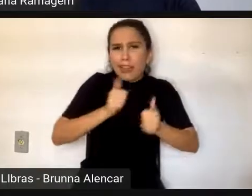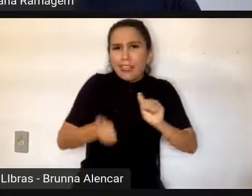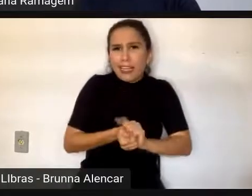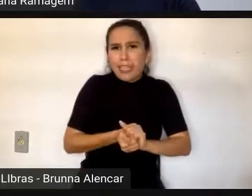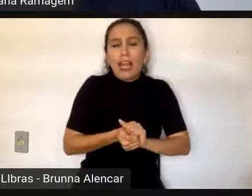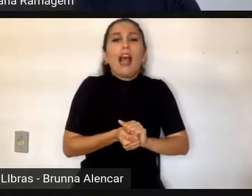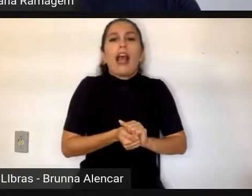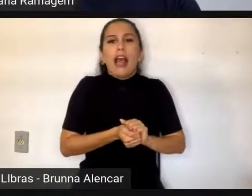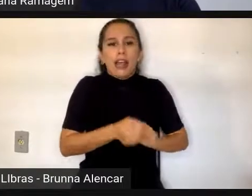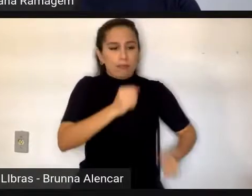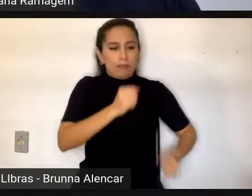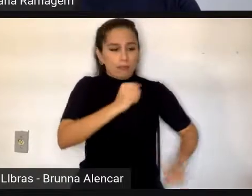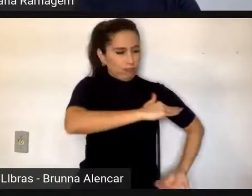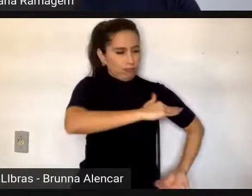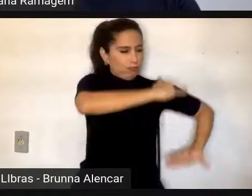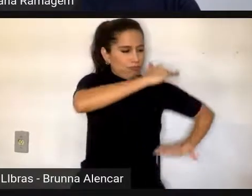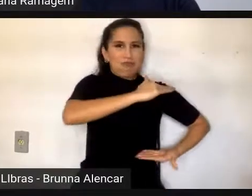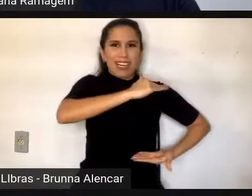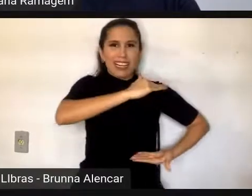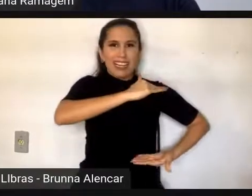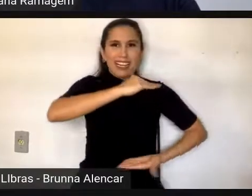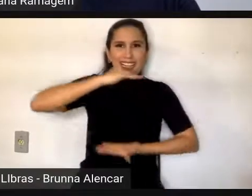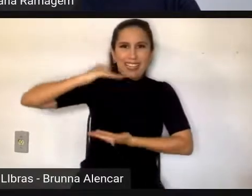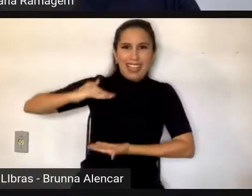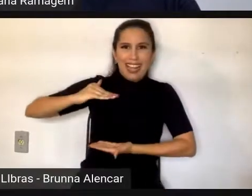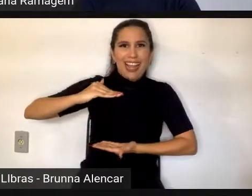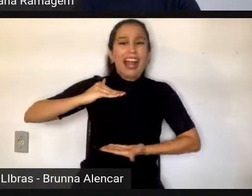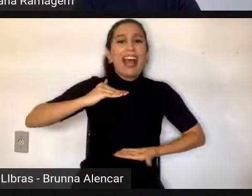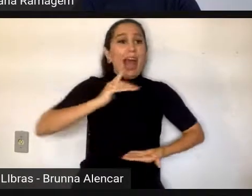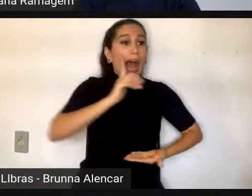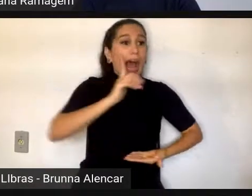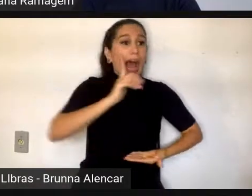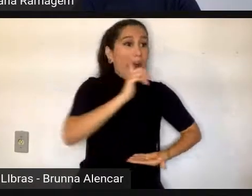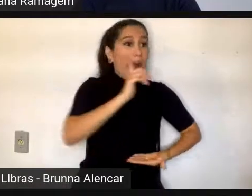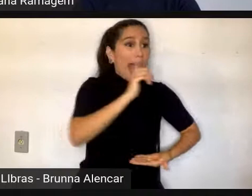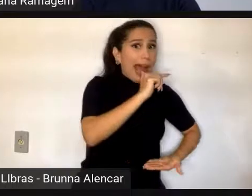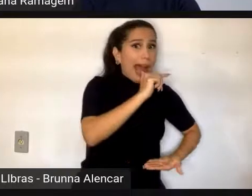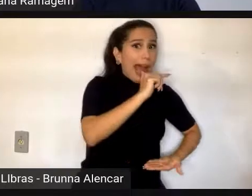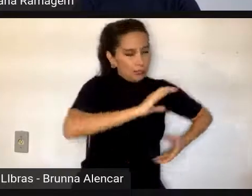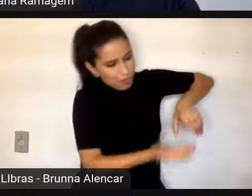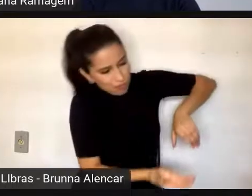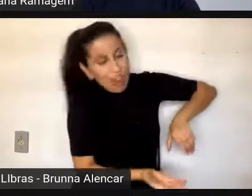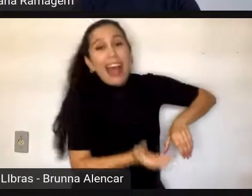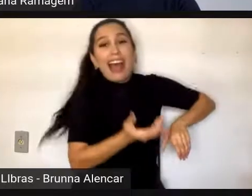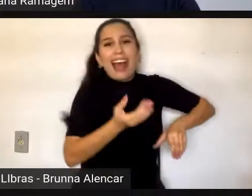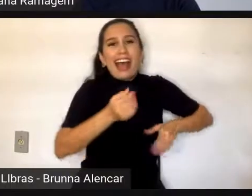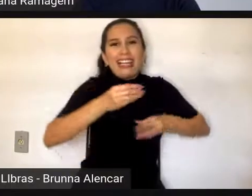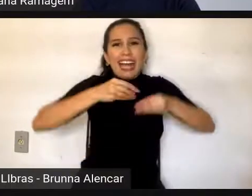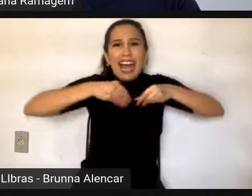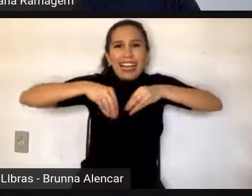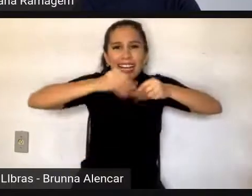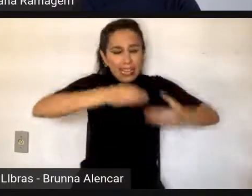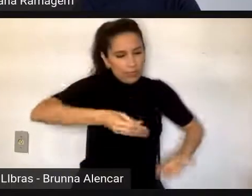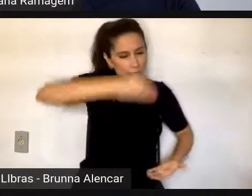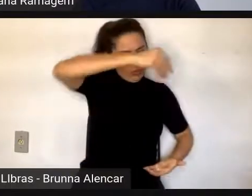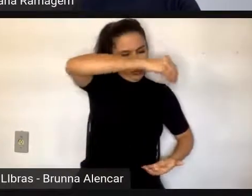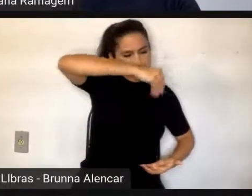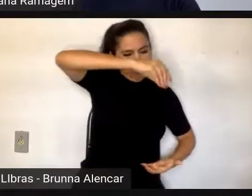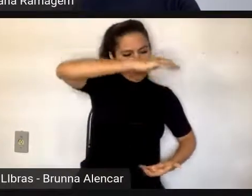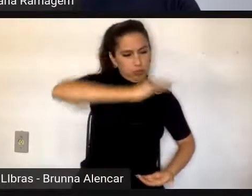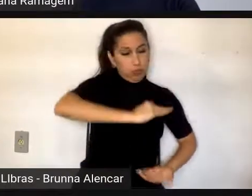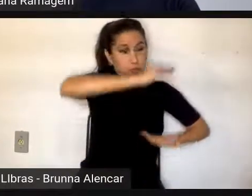garrafinhas de água mineral, preenche com areia, com água, prende na barra, já vai te dar um peso extra.